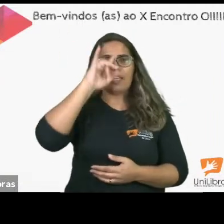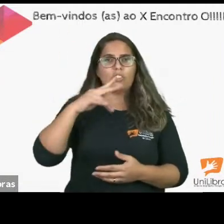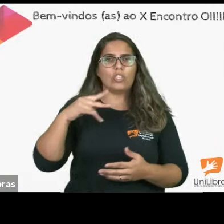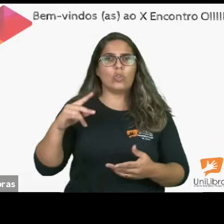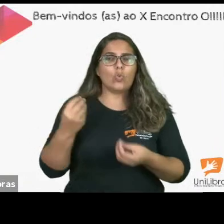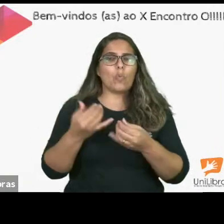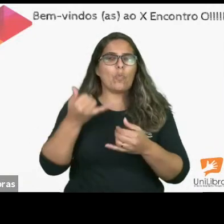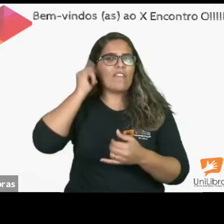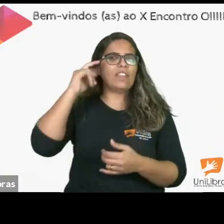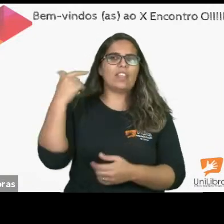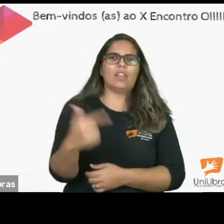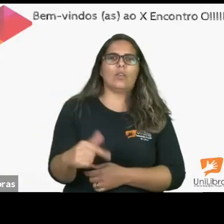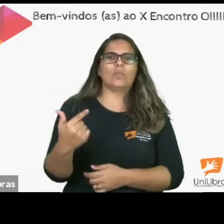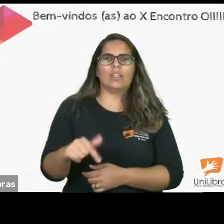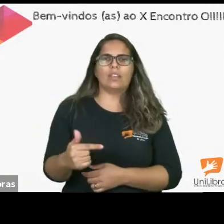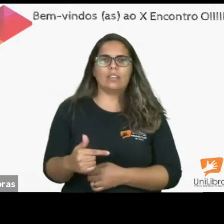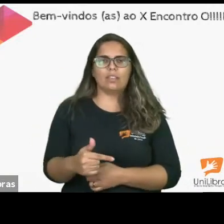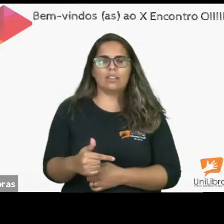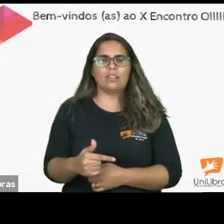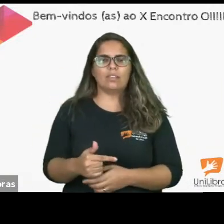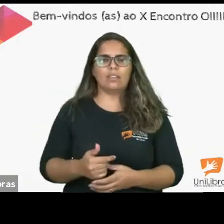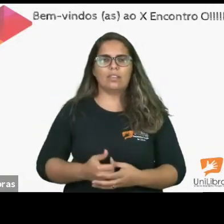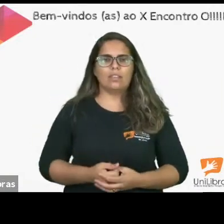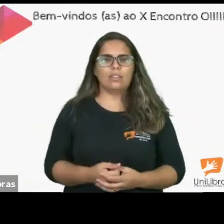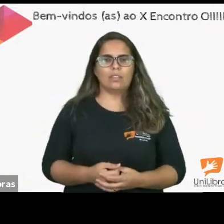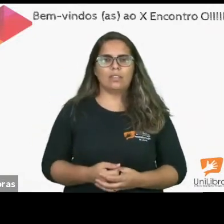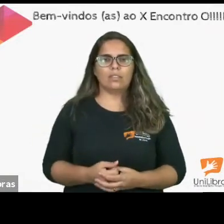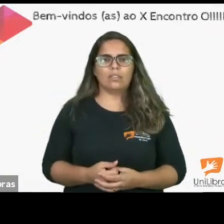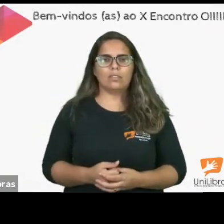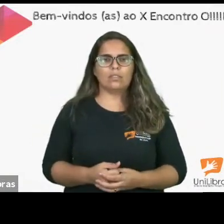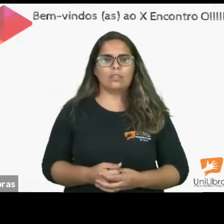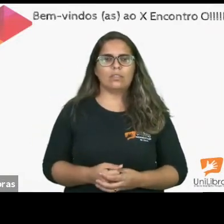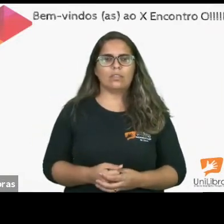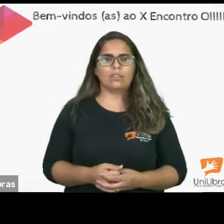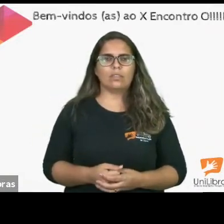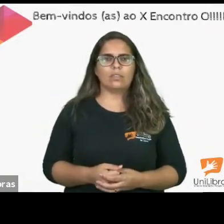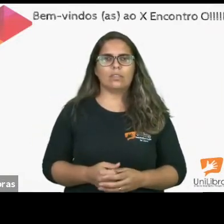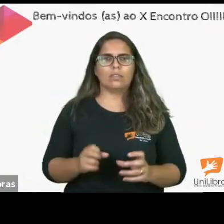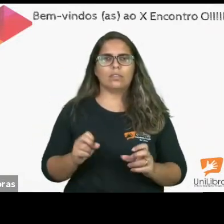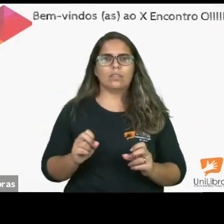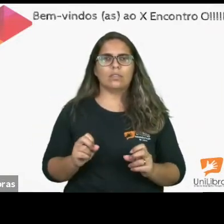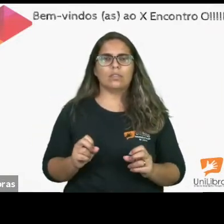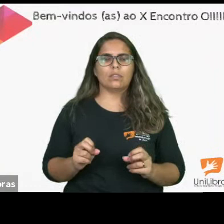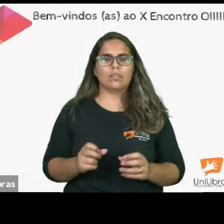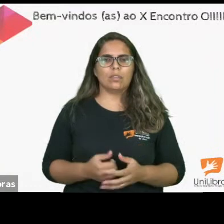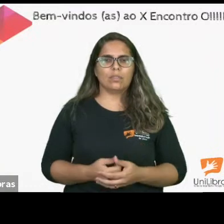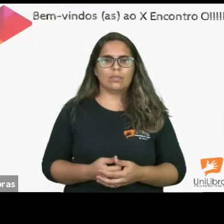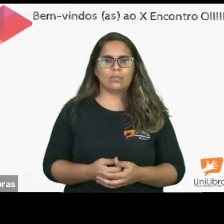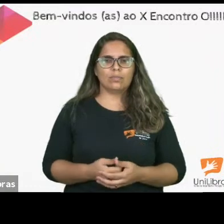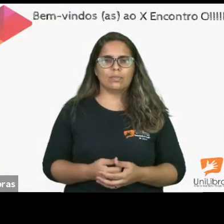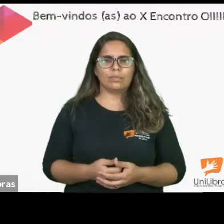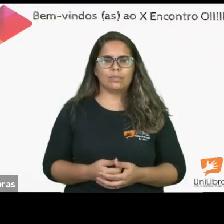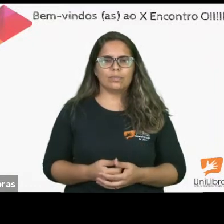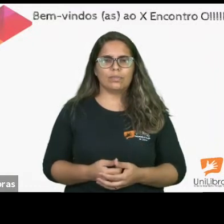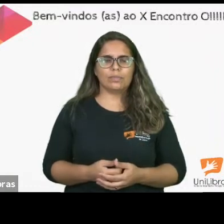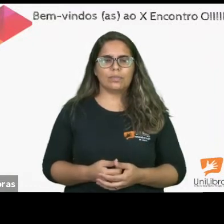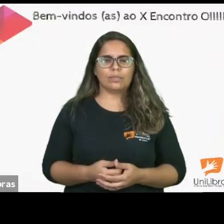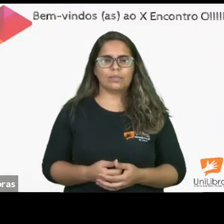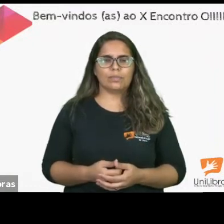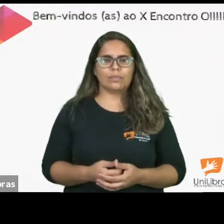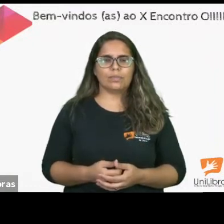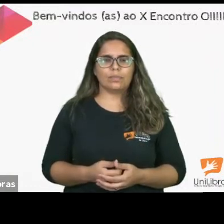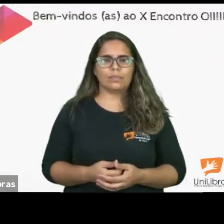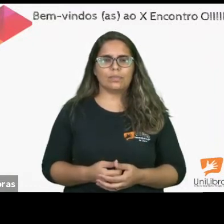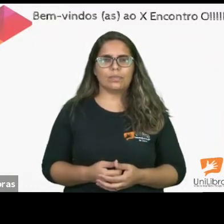Bueno, no digo más porque ya he dicho, estoy siendo probablemente incómodo. No, está